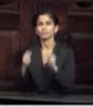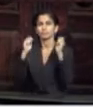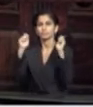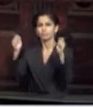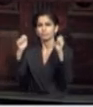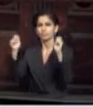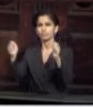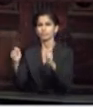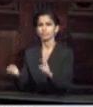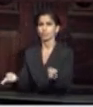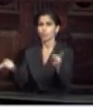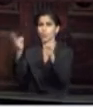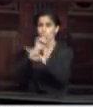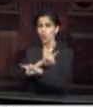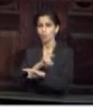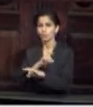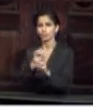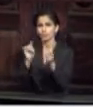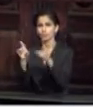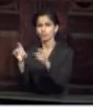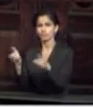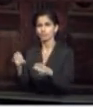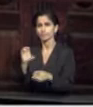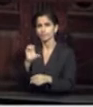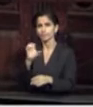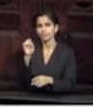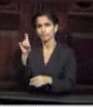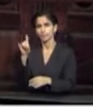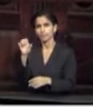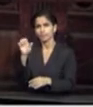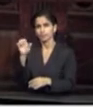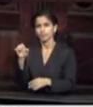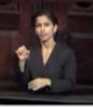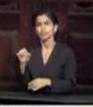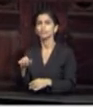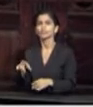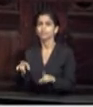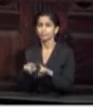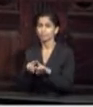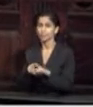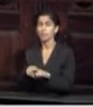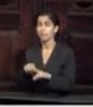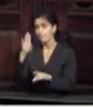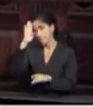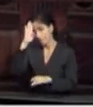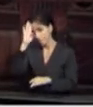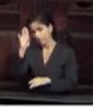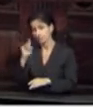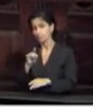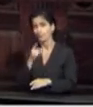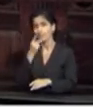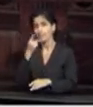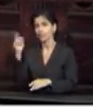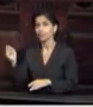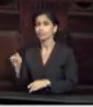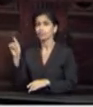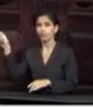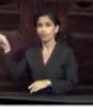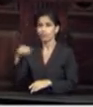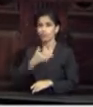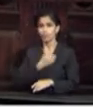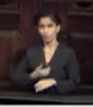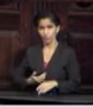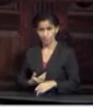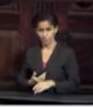tudo, denunciando a intervenção branca do governo federal no estado do Rio de